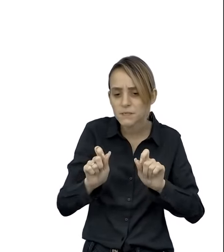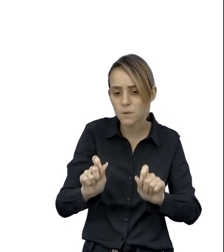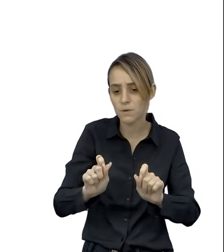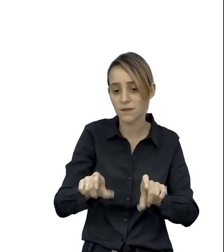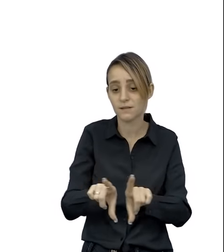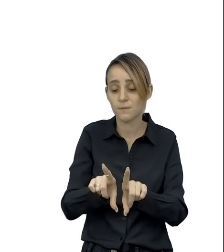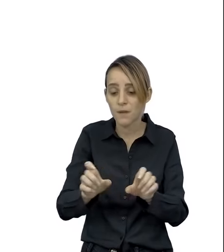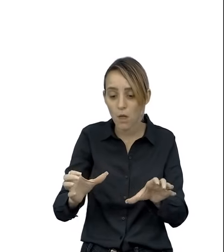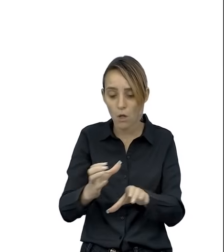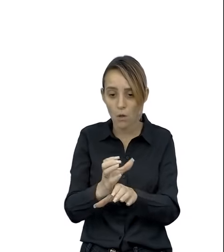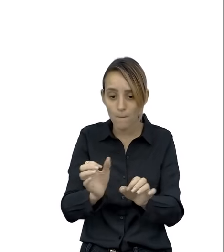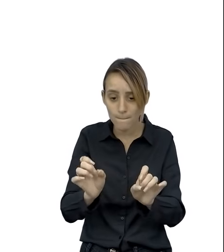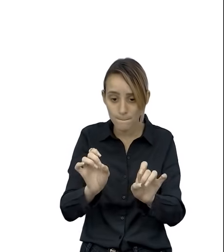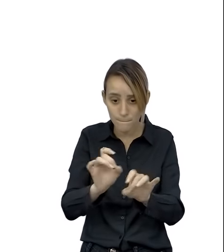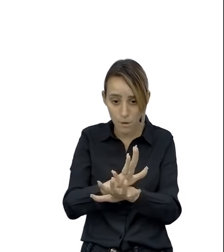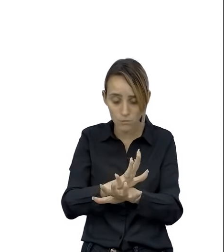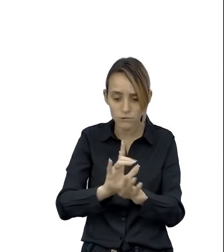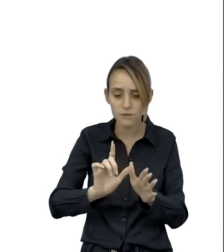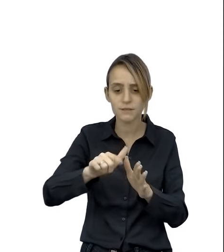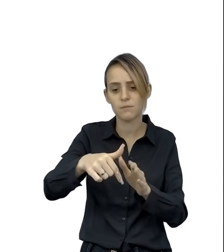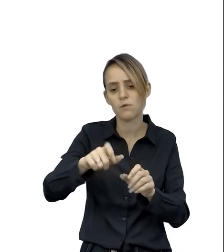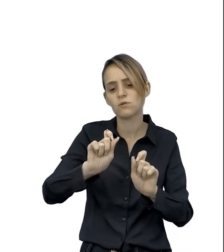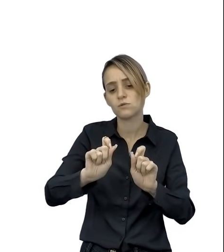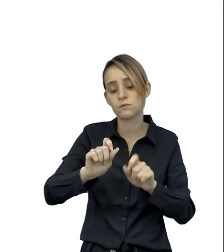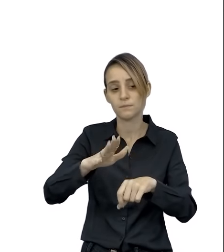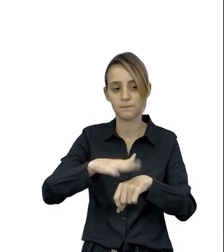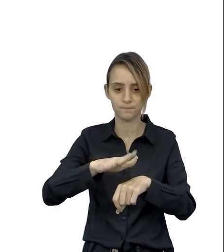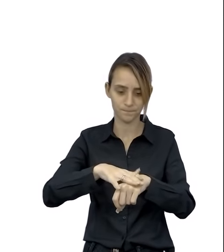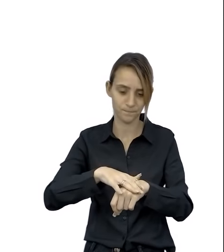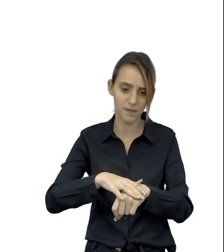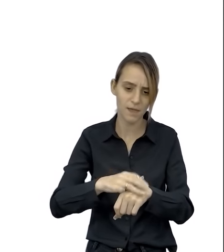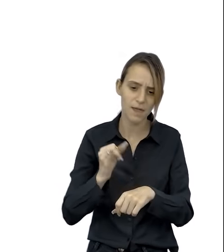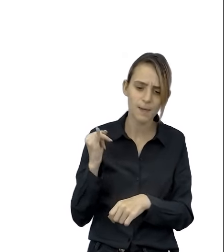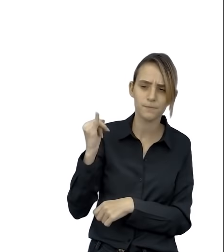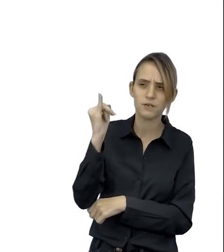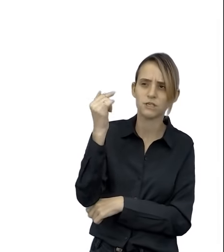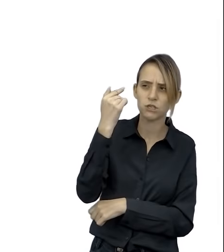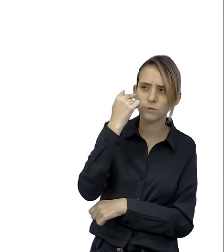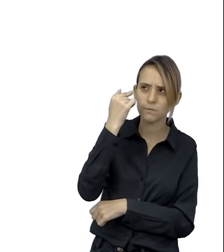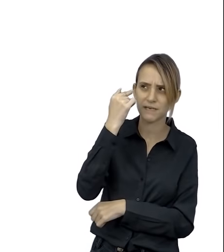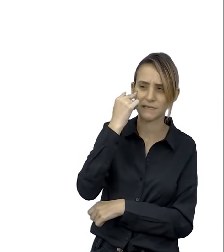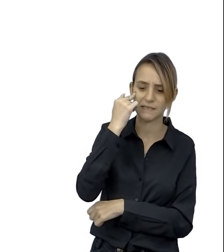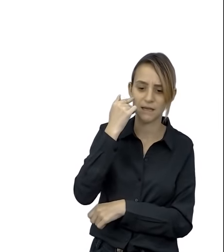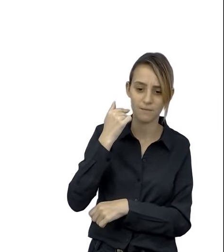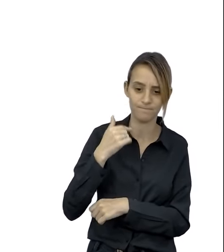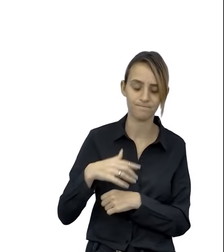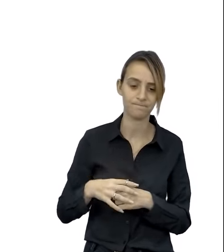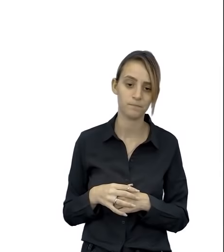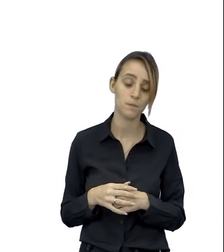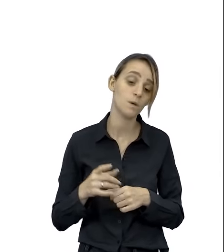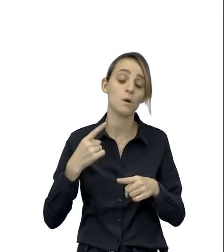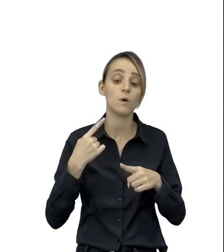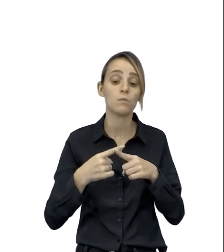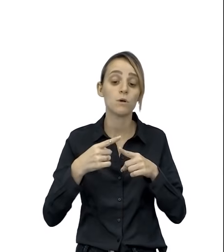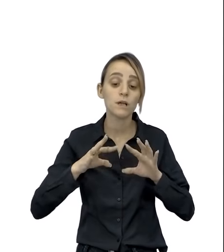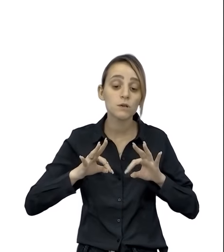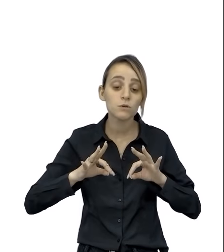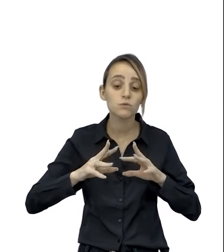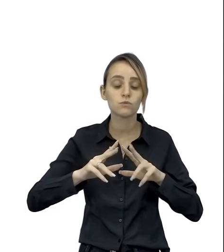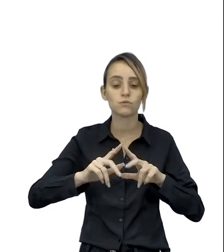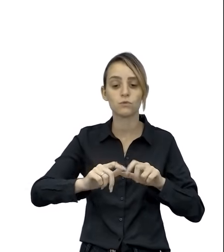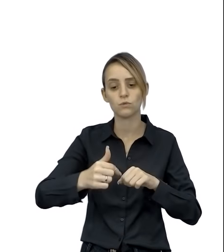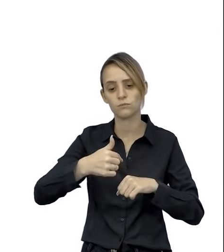importante que vocês mapeiem essa sequência didática e conheçam ela. Lembrando, gente, que tudo o que foi trazido